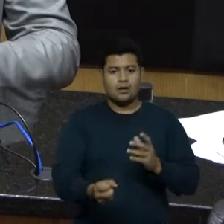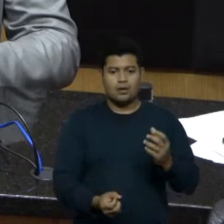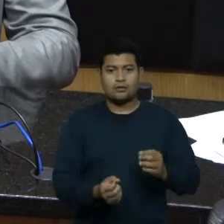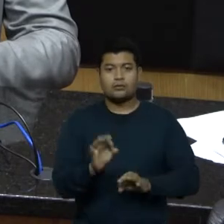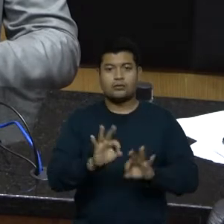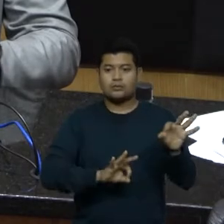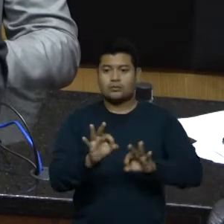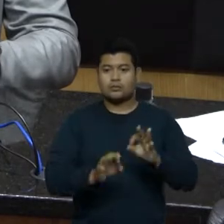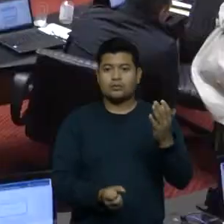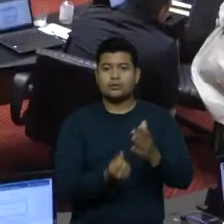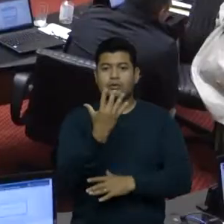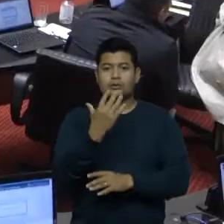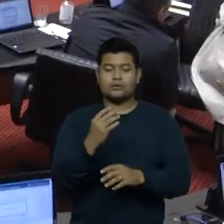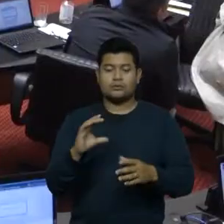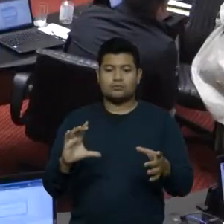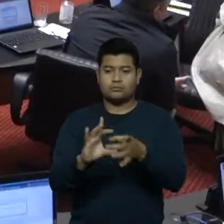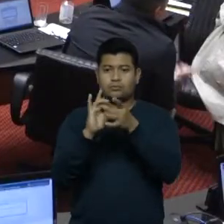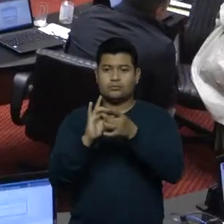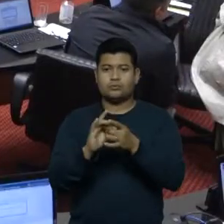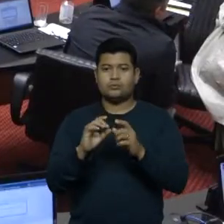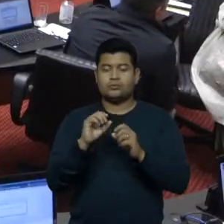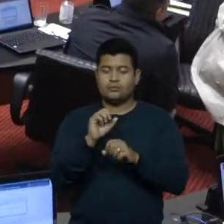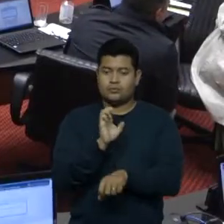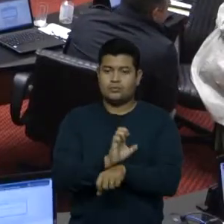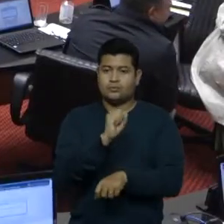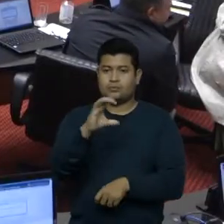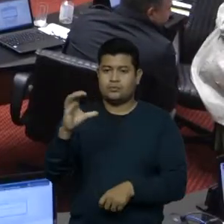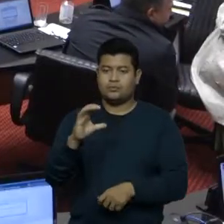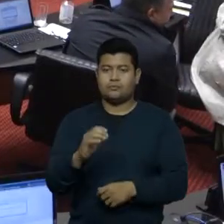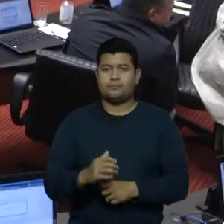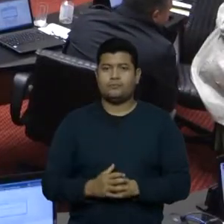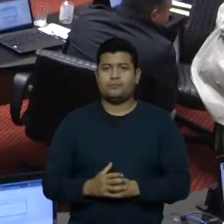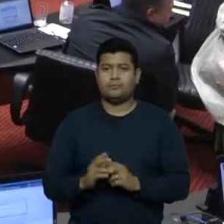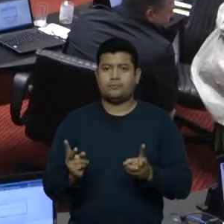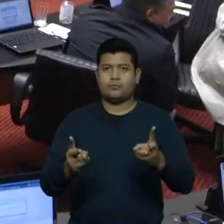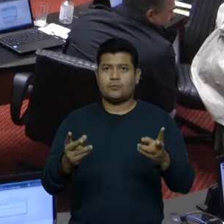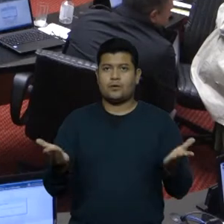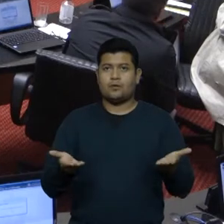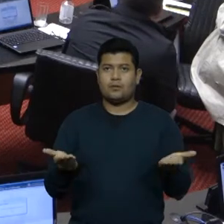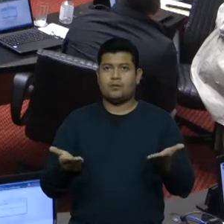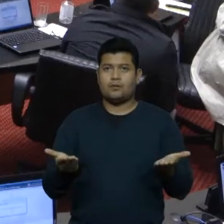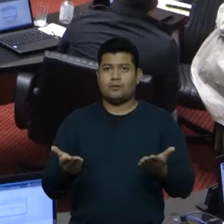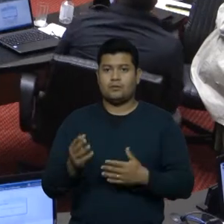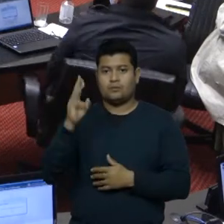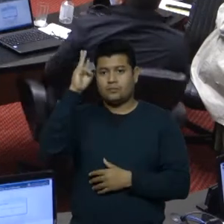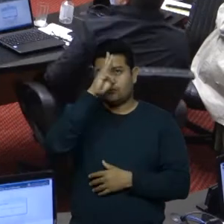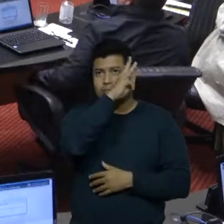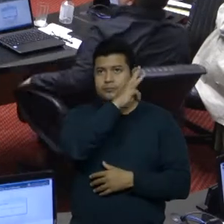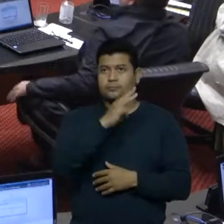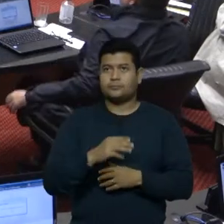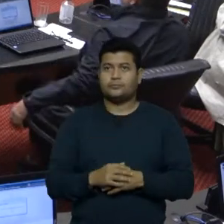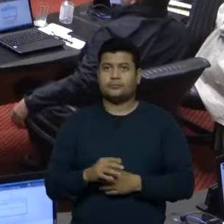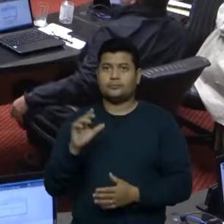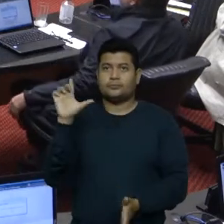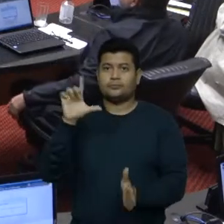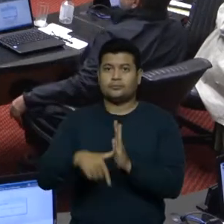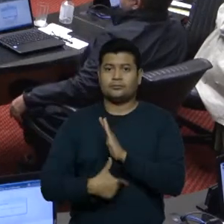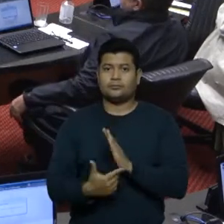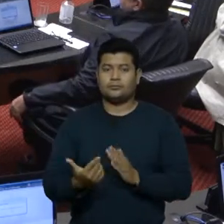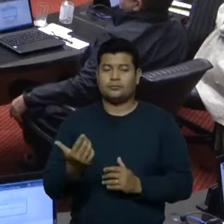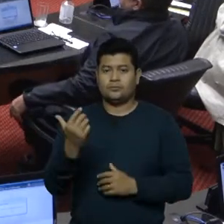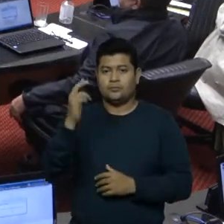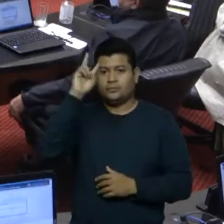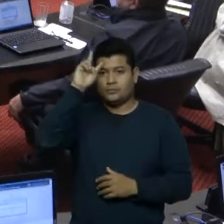Catarina e ainda para discutir escrito Deputado rôney feliz depois Deputado Milton